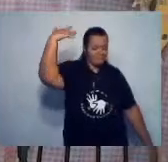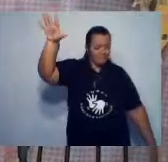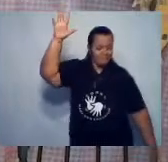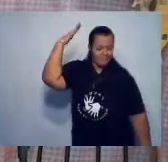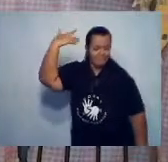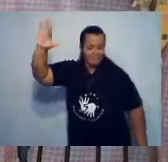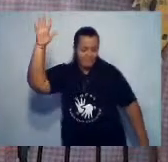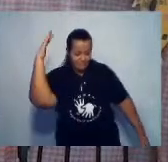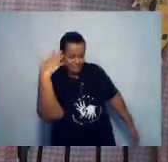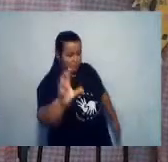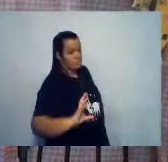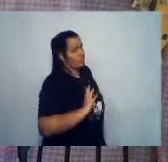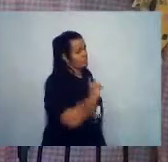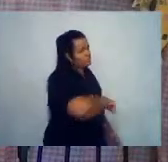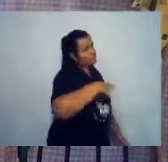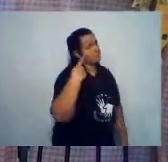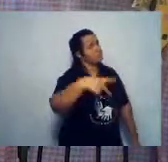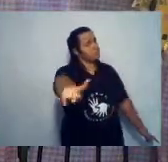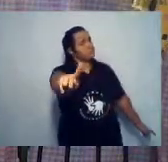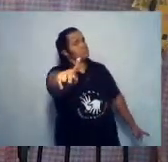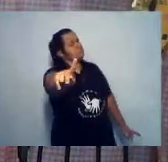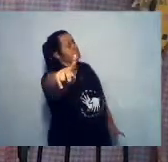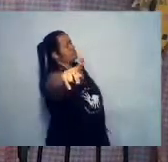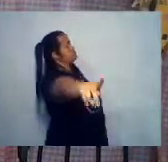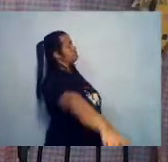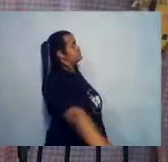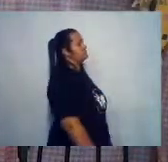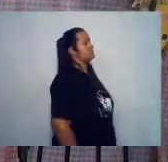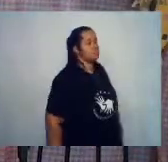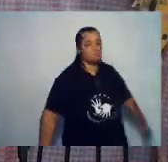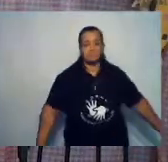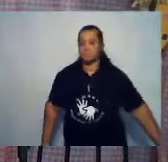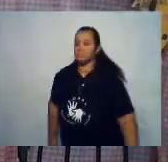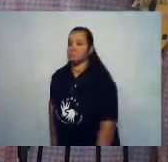Vá pro inferno com seu amor.